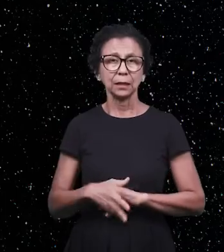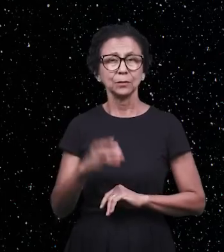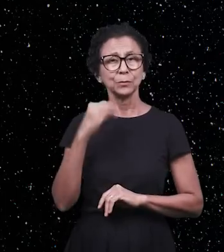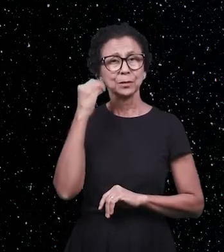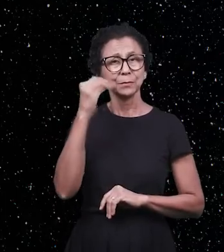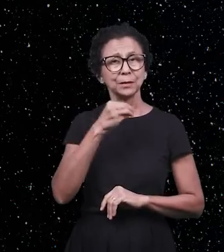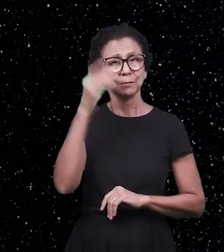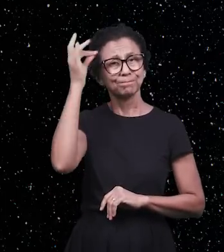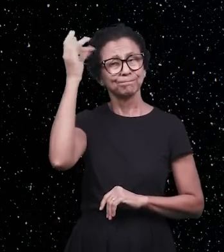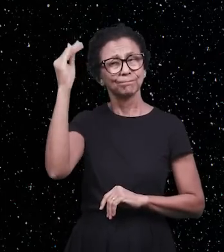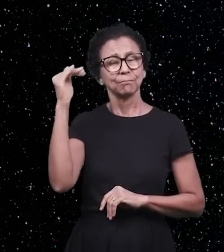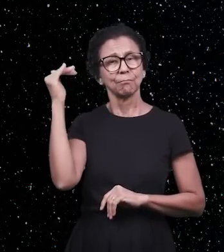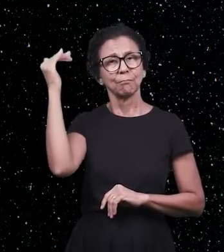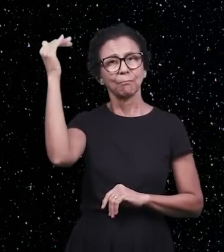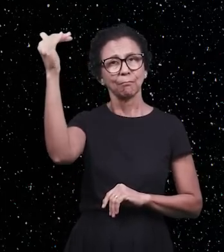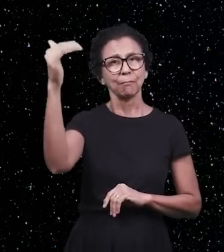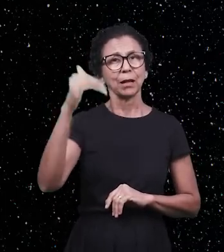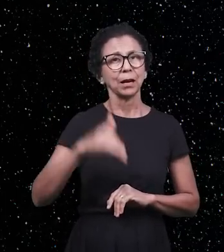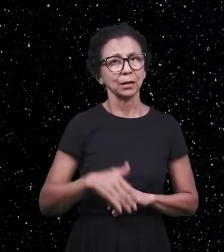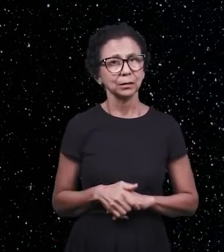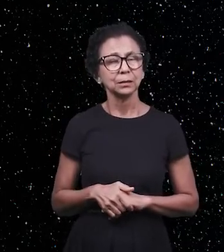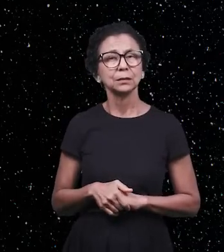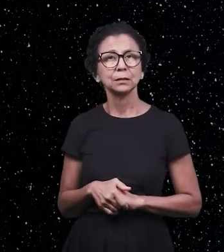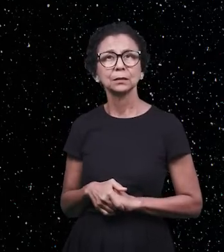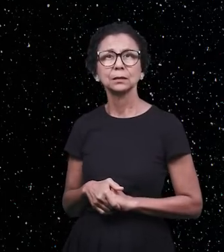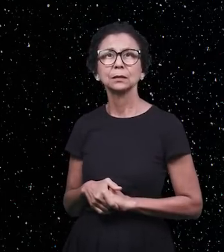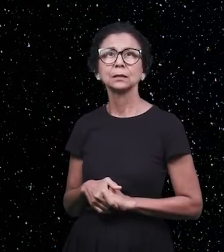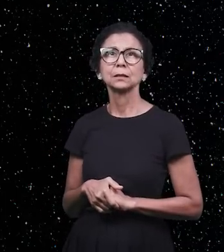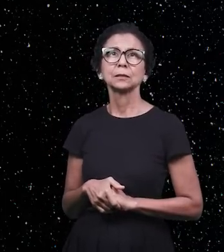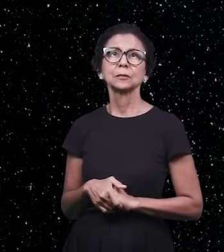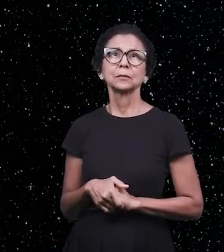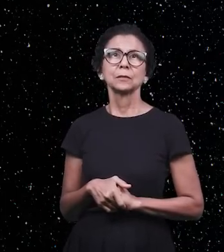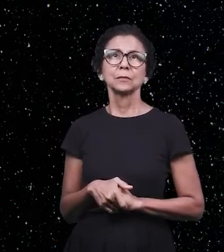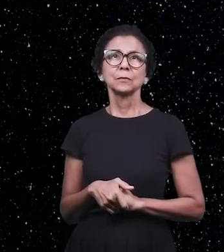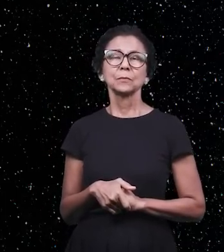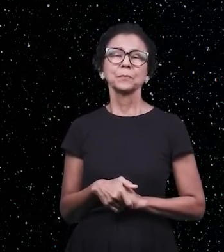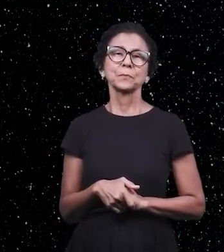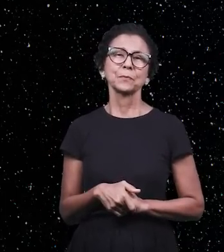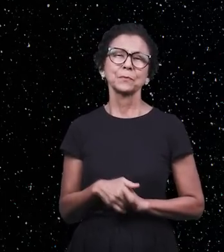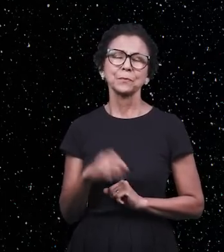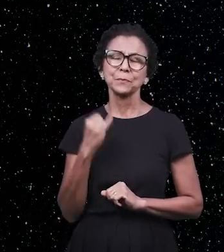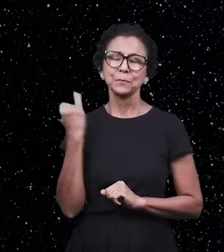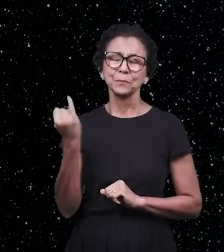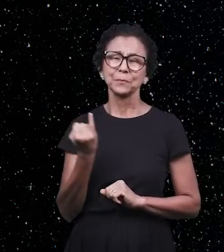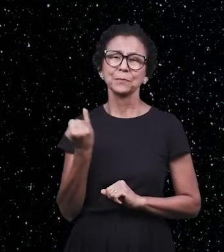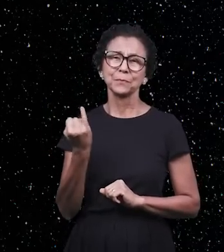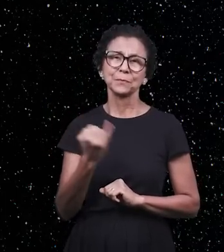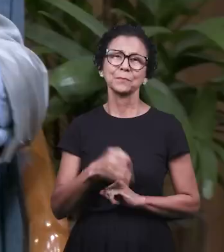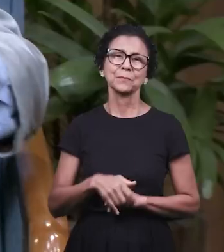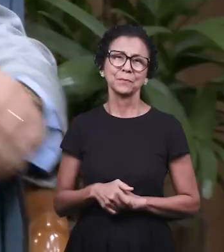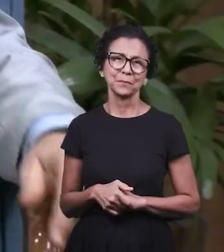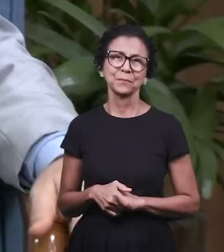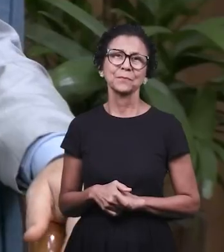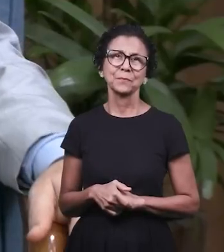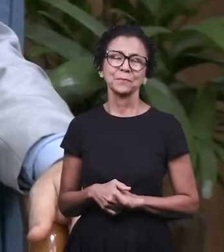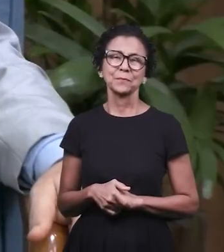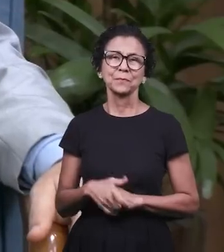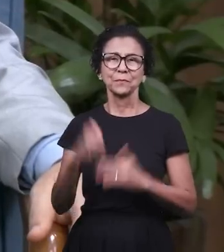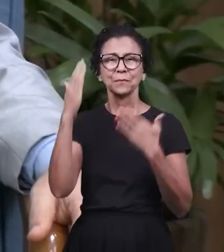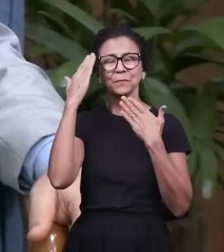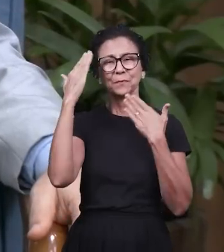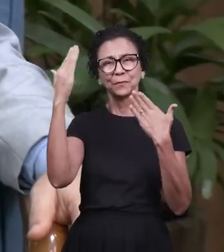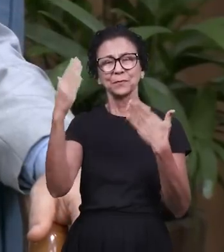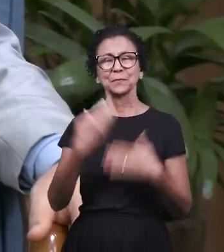ainda mais a nossa fé e proporcionado crescimento espiritual ímpar e a todos que experimentam. Obrigado, Lucas.